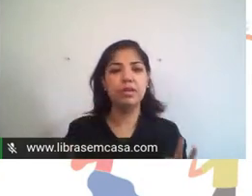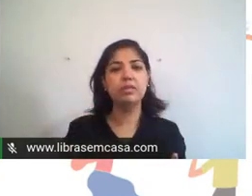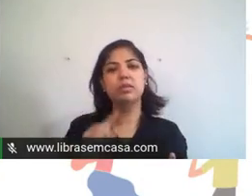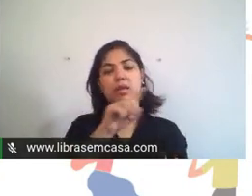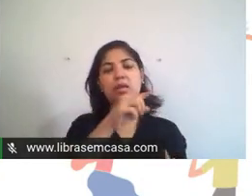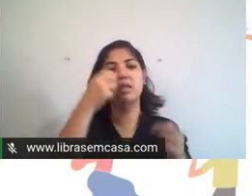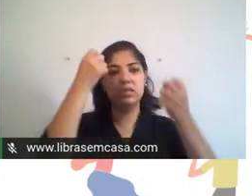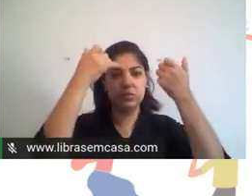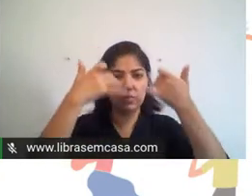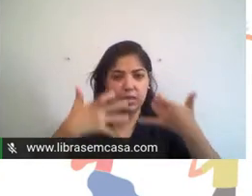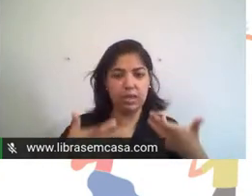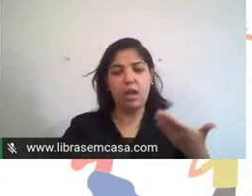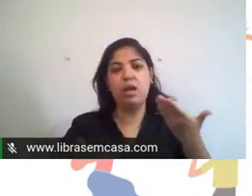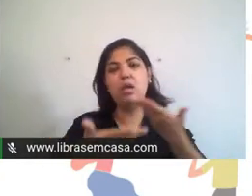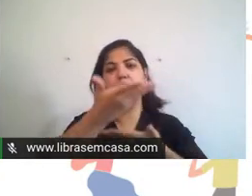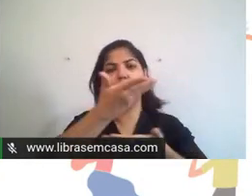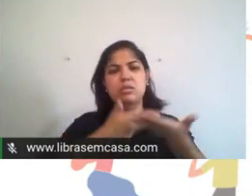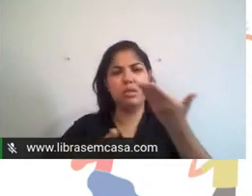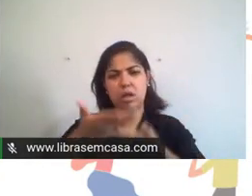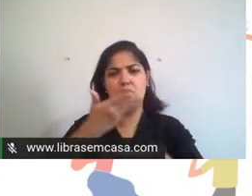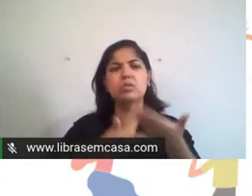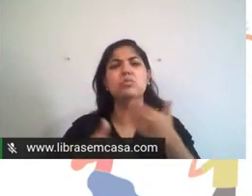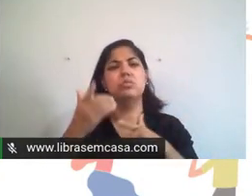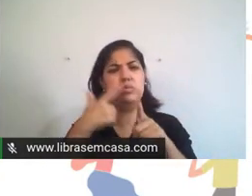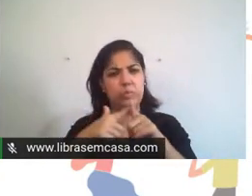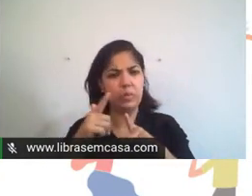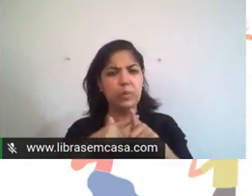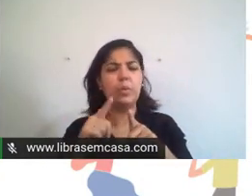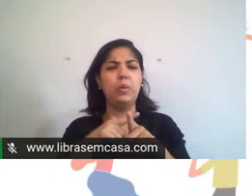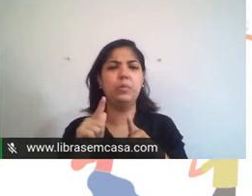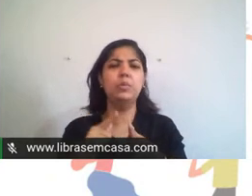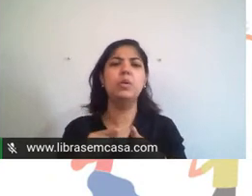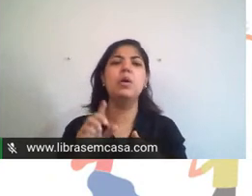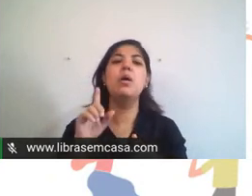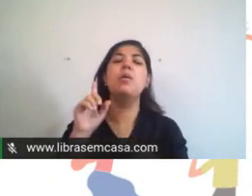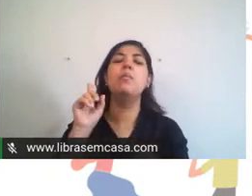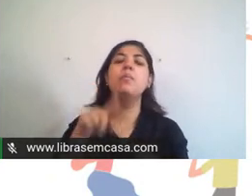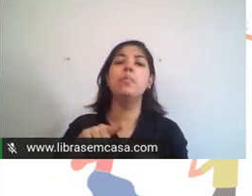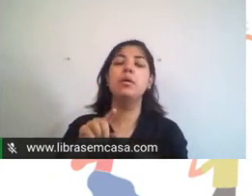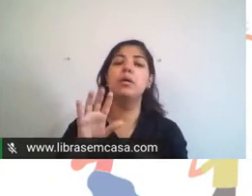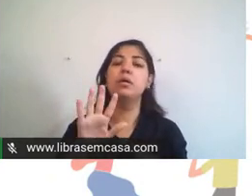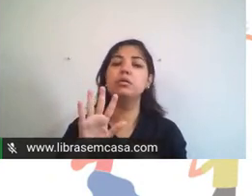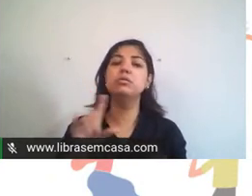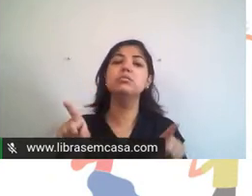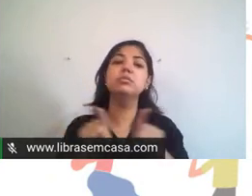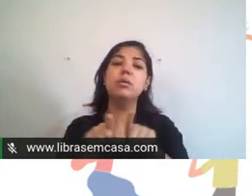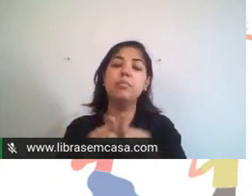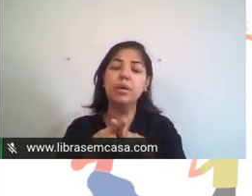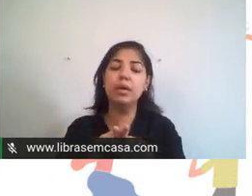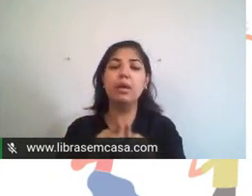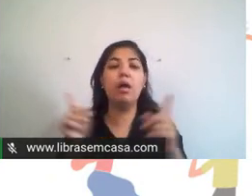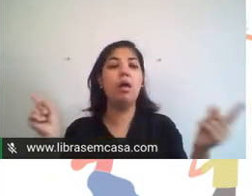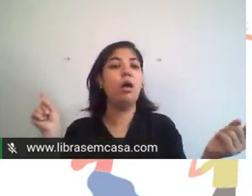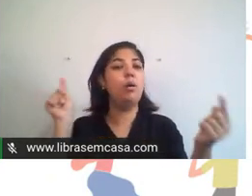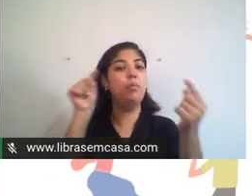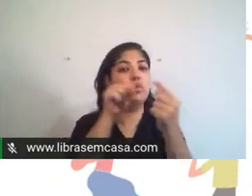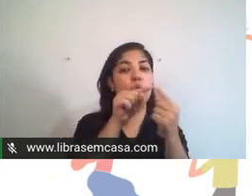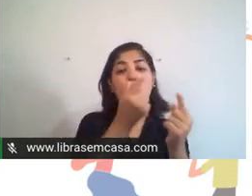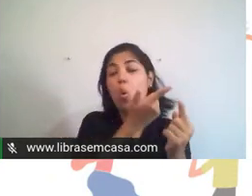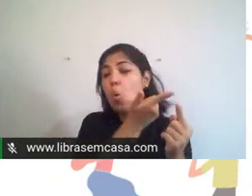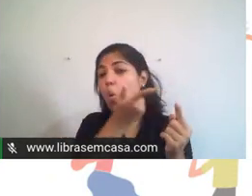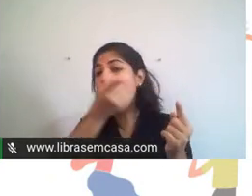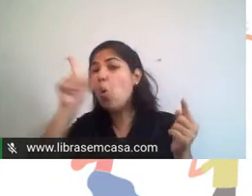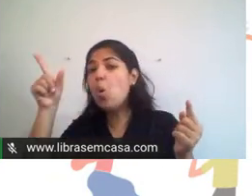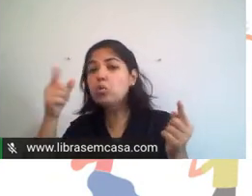essas relações e problematizado, mas também porque ela apontou para outras formas de produzir, de distribuir alimentos que